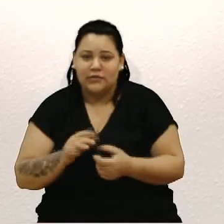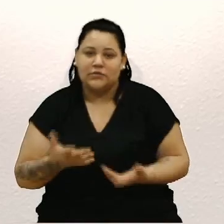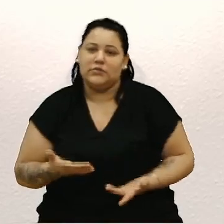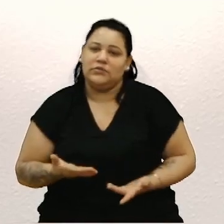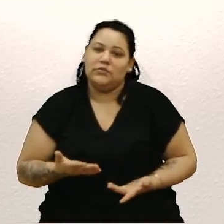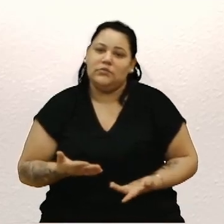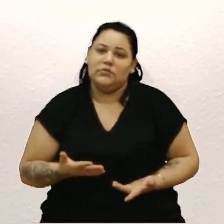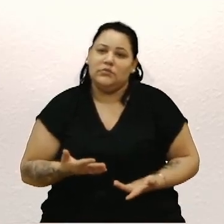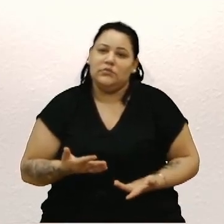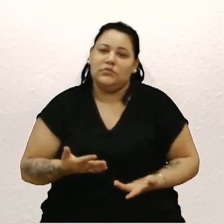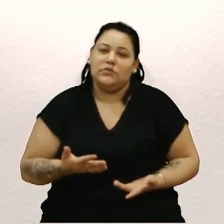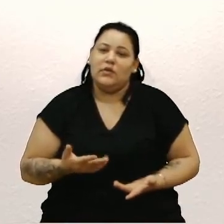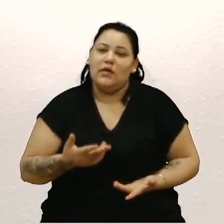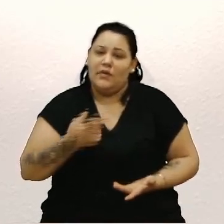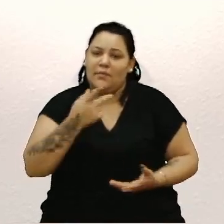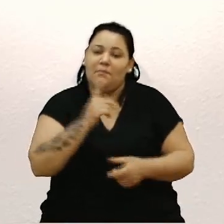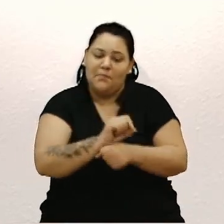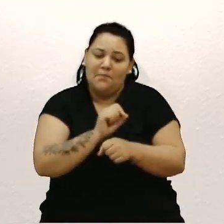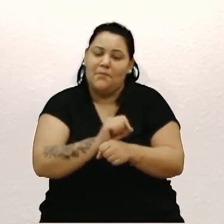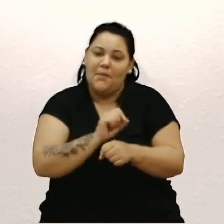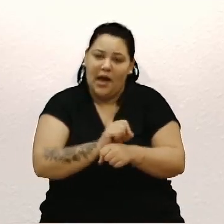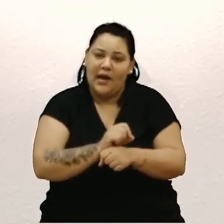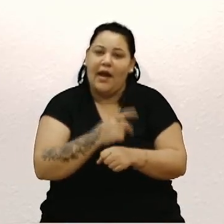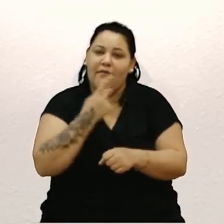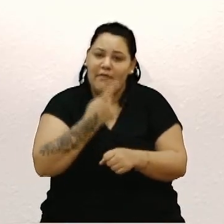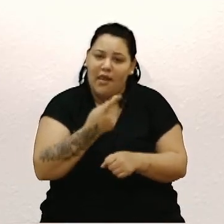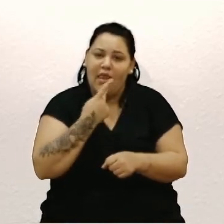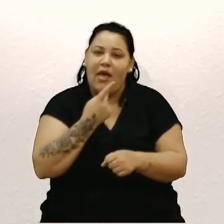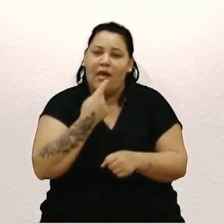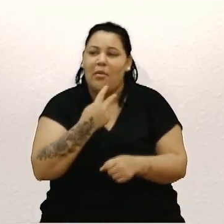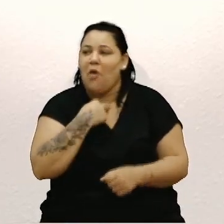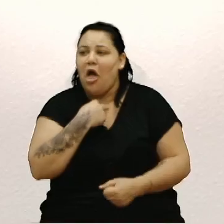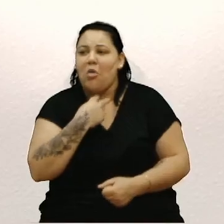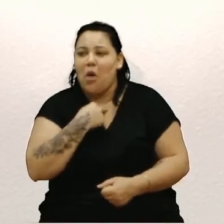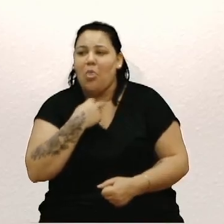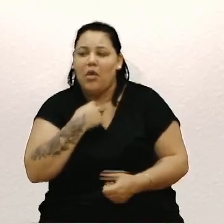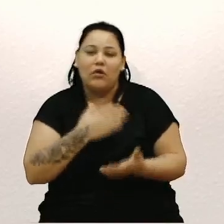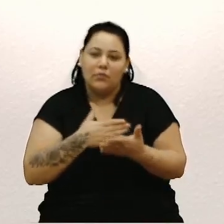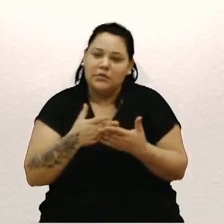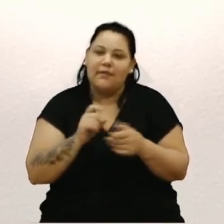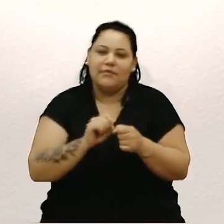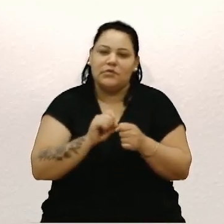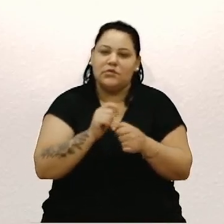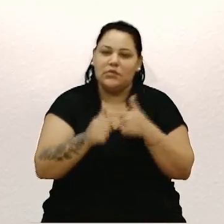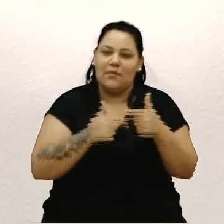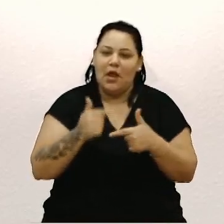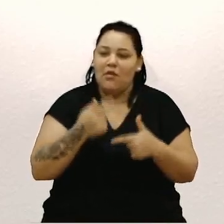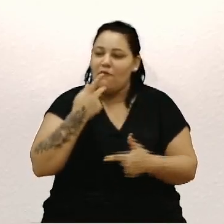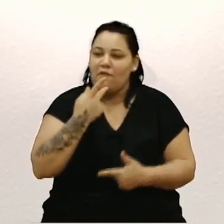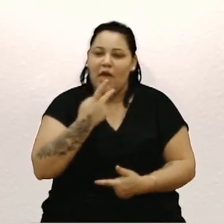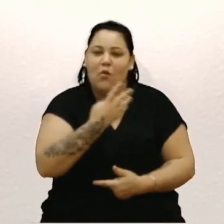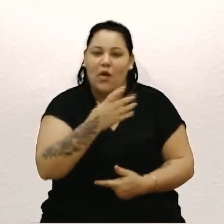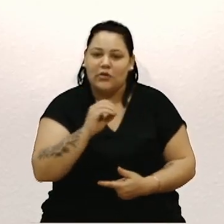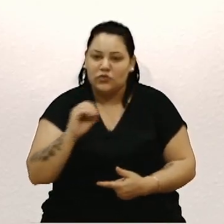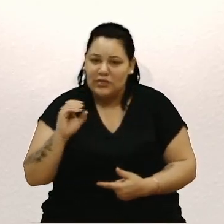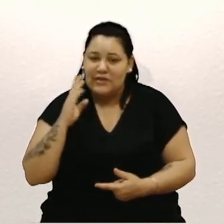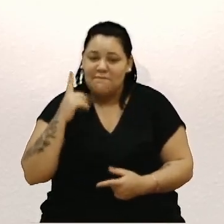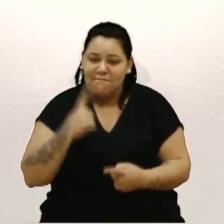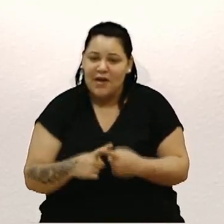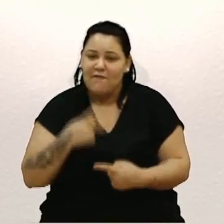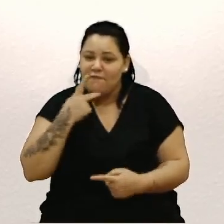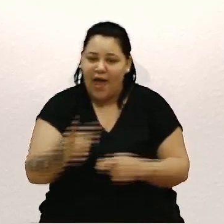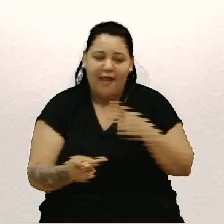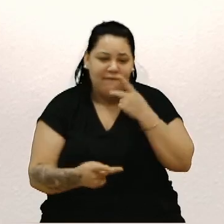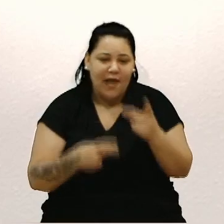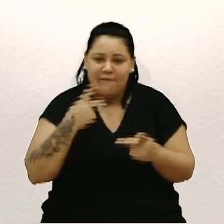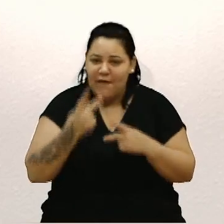e começar a fazer. Eu preciso, e vou relatar mais uma vez, eu vou falar 400 vezes aqui. Eu quero a